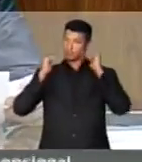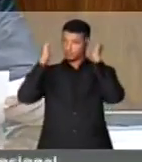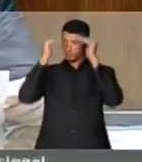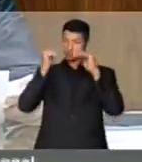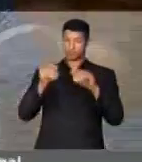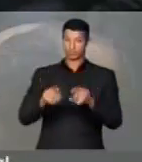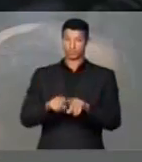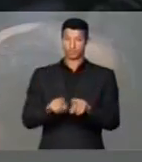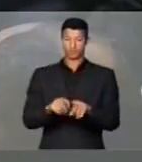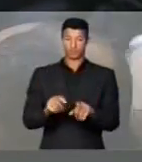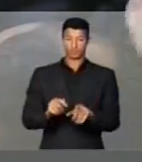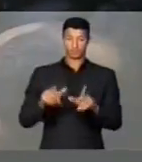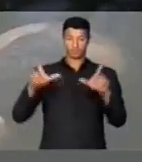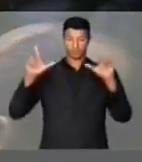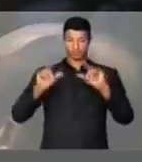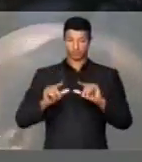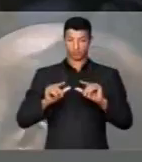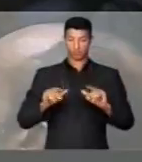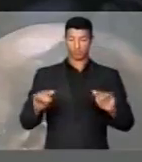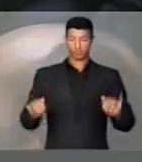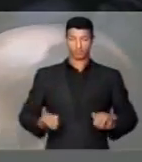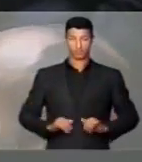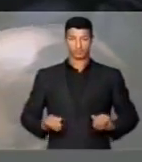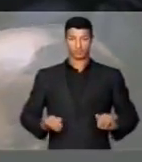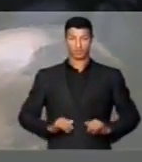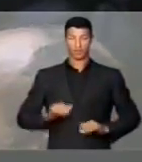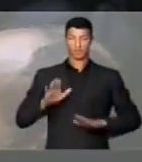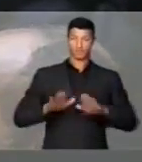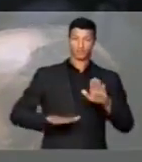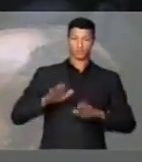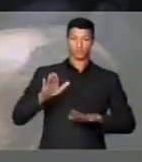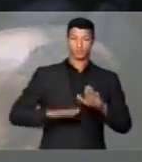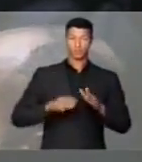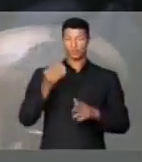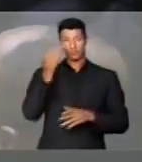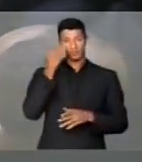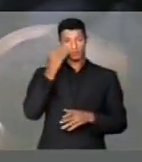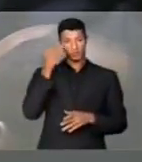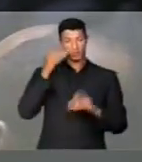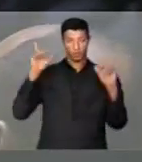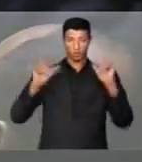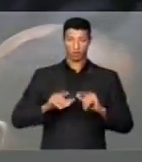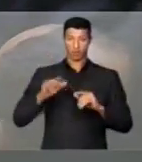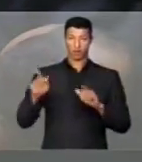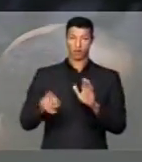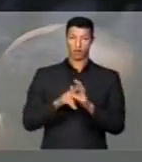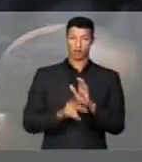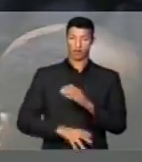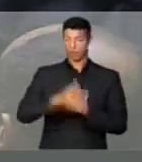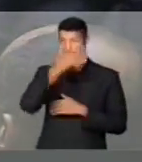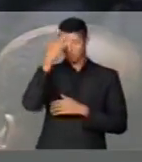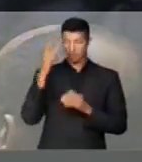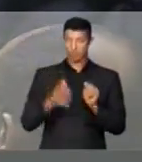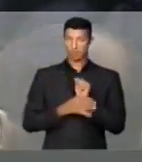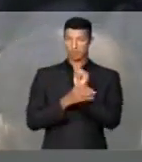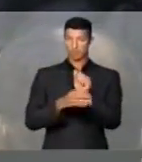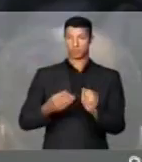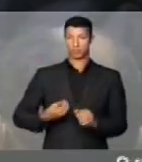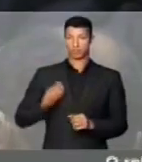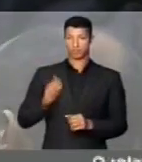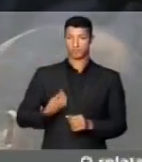pela diminuição do sofrimento, talvez, uma tentativa de diminuição do sofrimento e garantia de vida